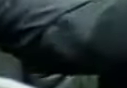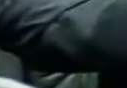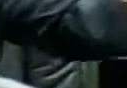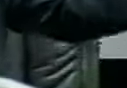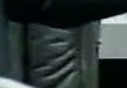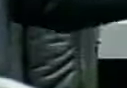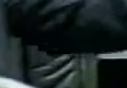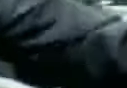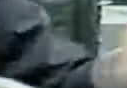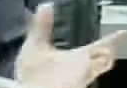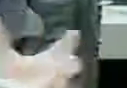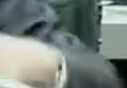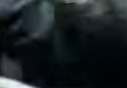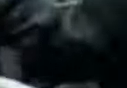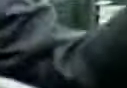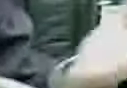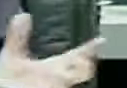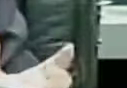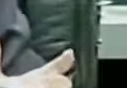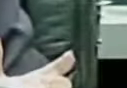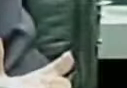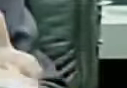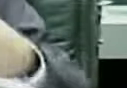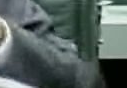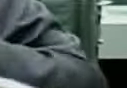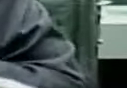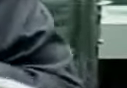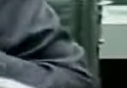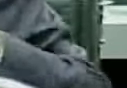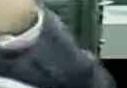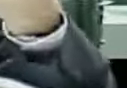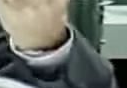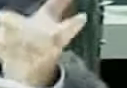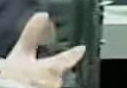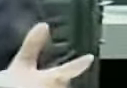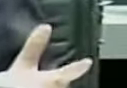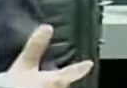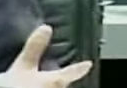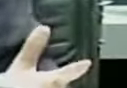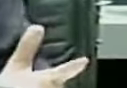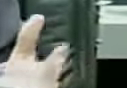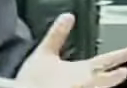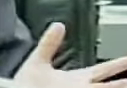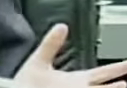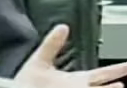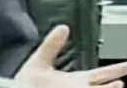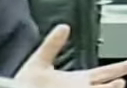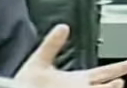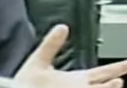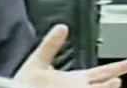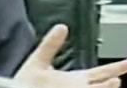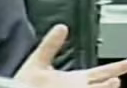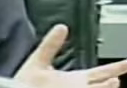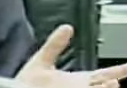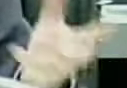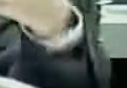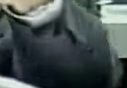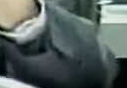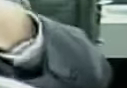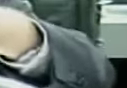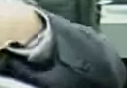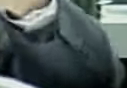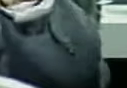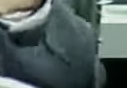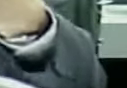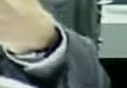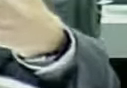empresas estavam lá, grandes empresas, porque era um grande negócio. Inclusive uma empresa que opera o metrô de Londres, estava aí. Para ele